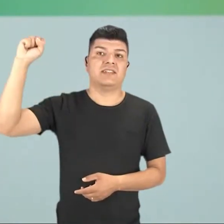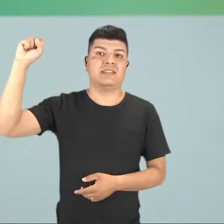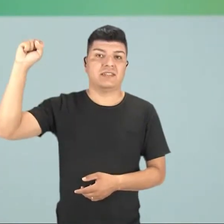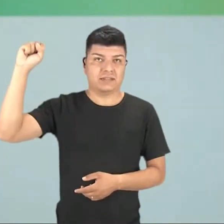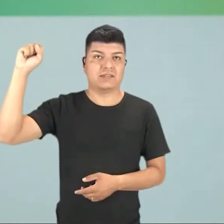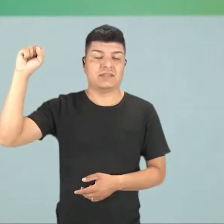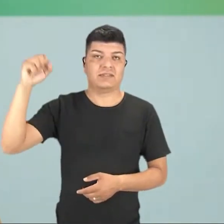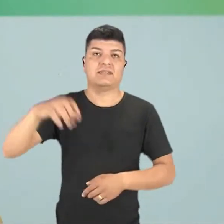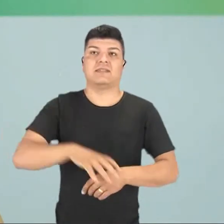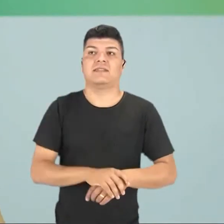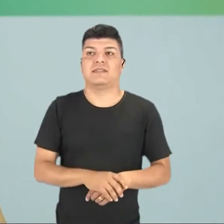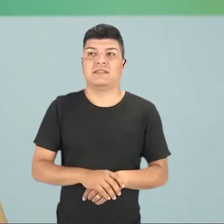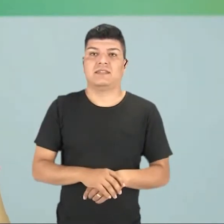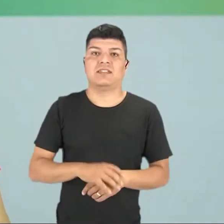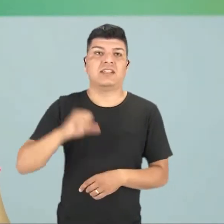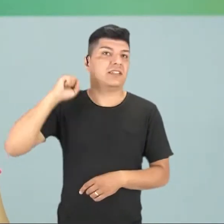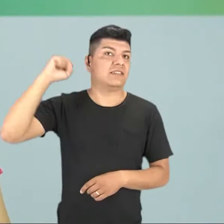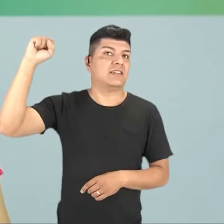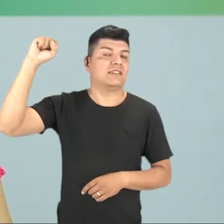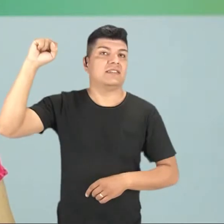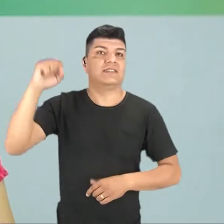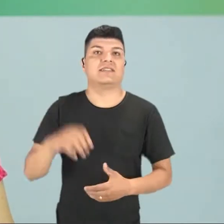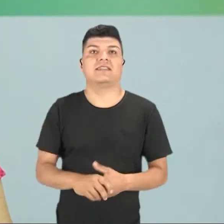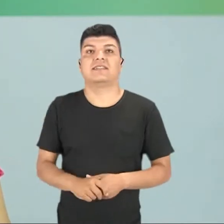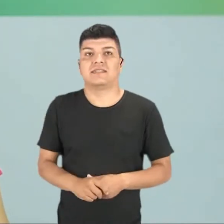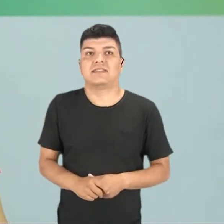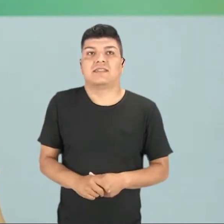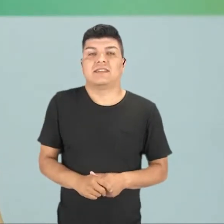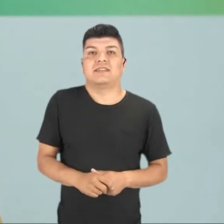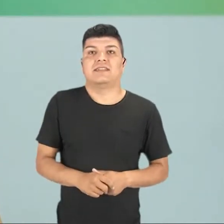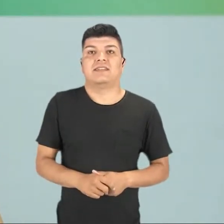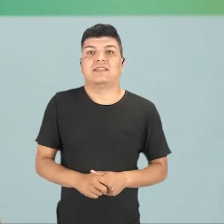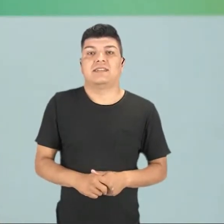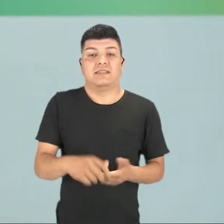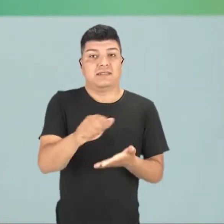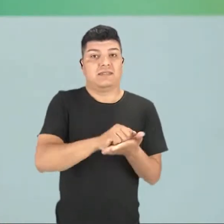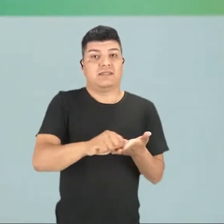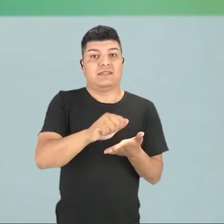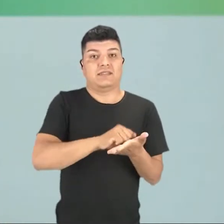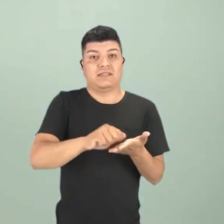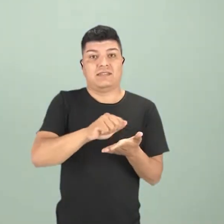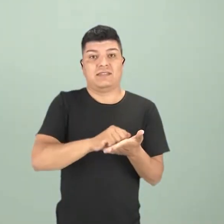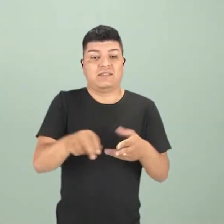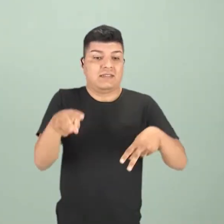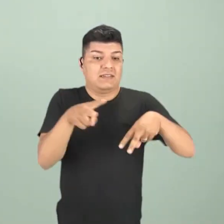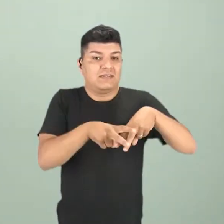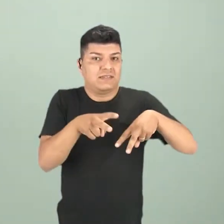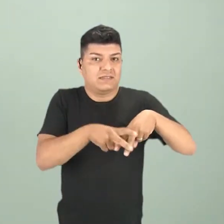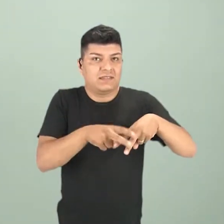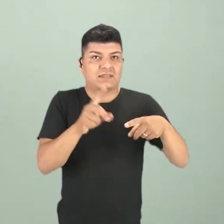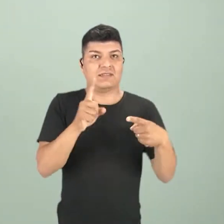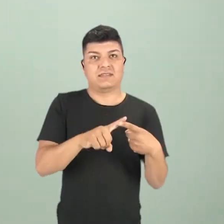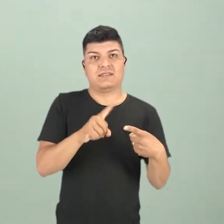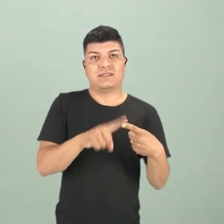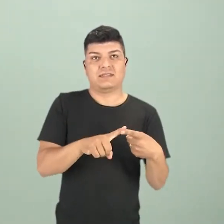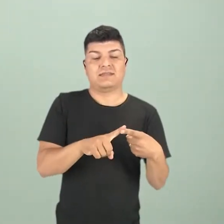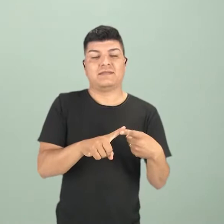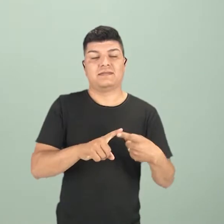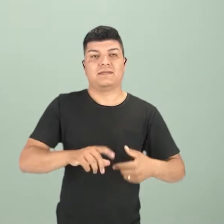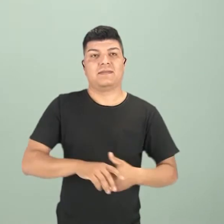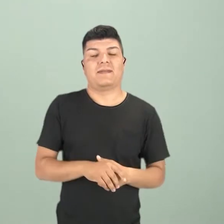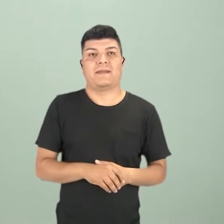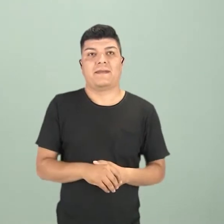morte por enforcamento. Então, esses escritores que foram presos por ter esse